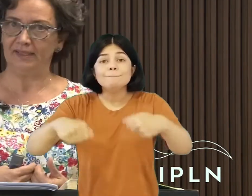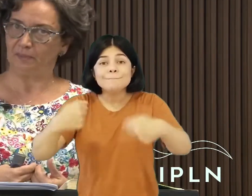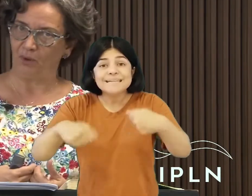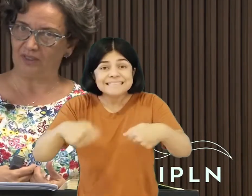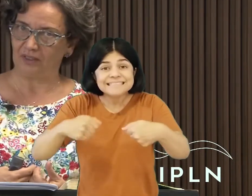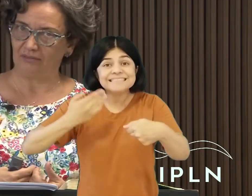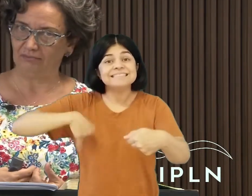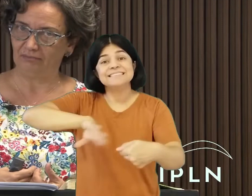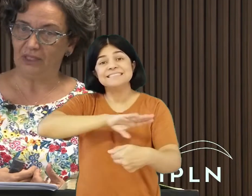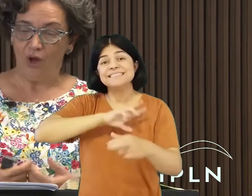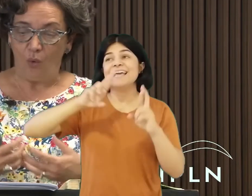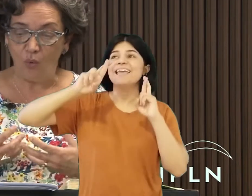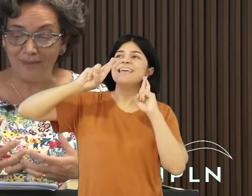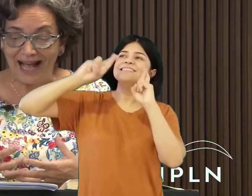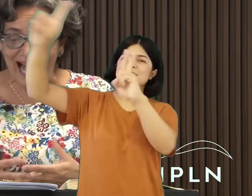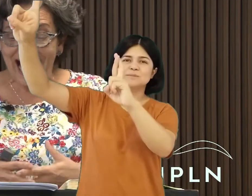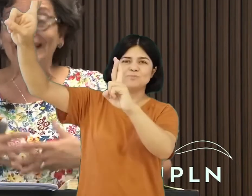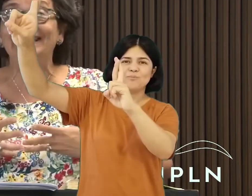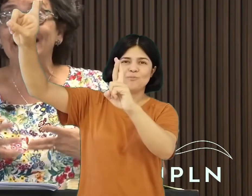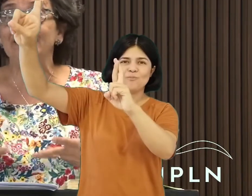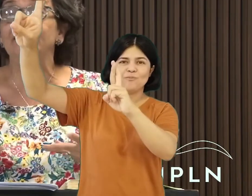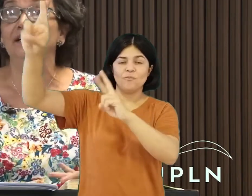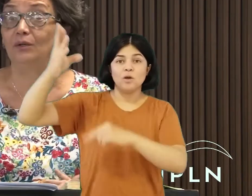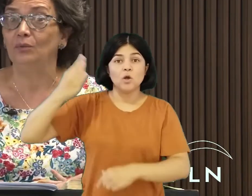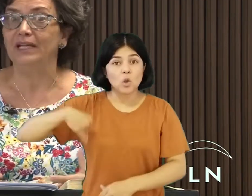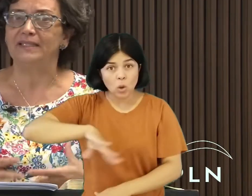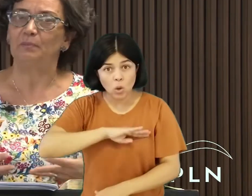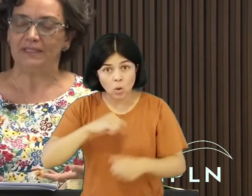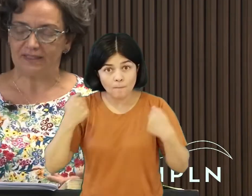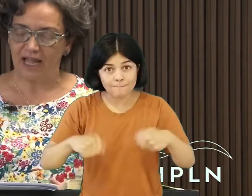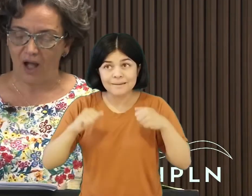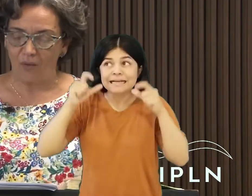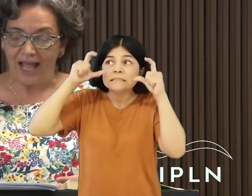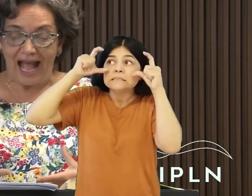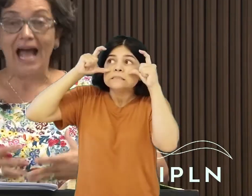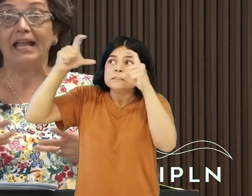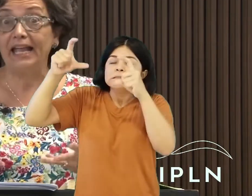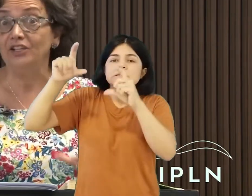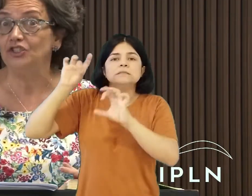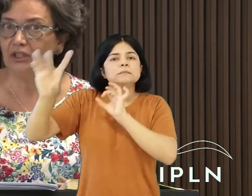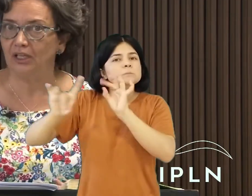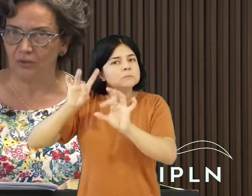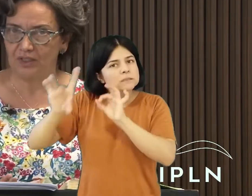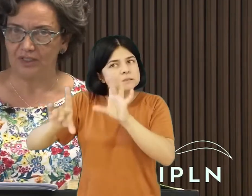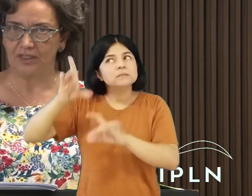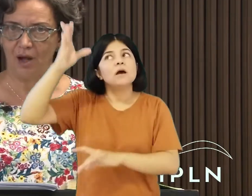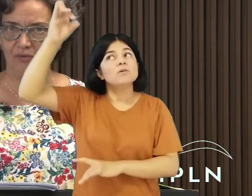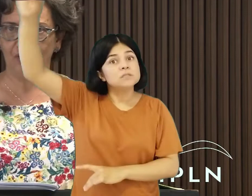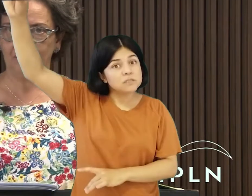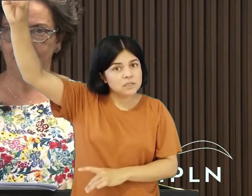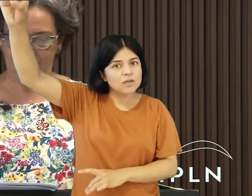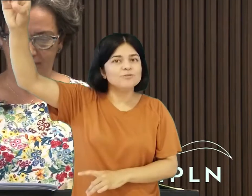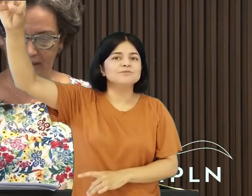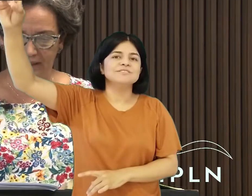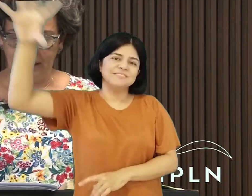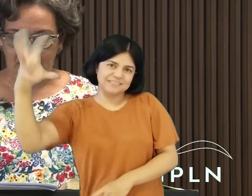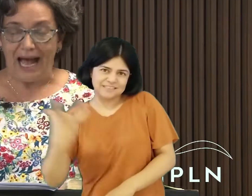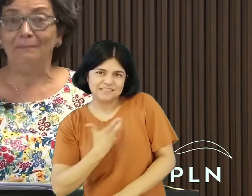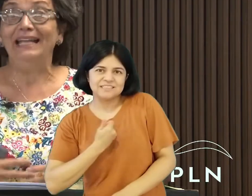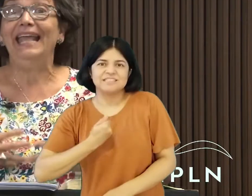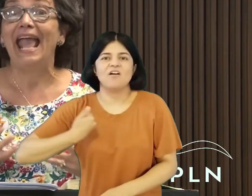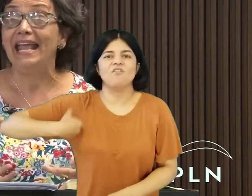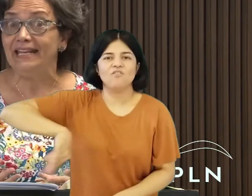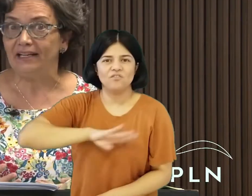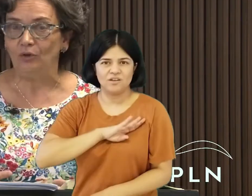uma resposta, uma atenção especial a este Deus que salva.